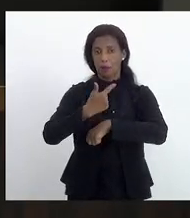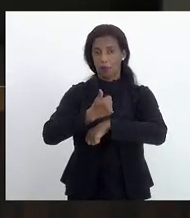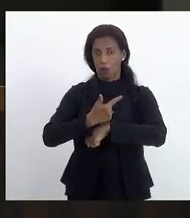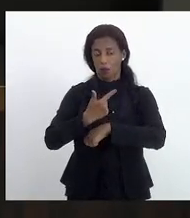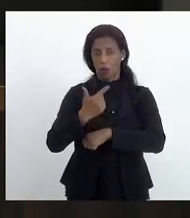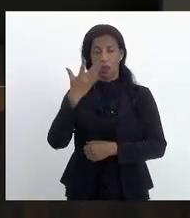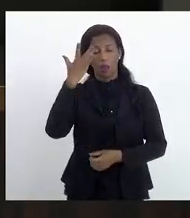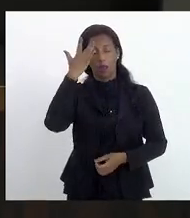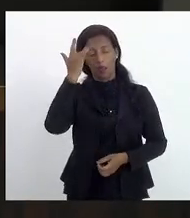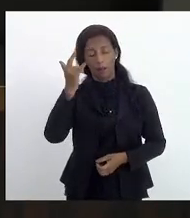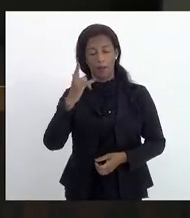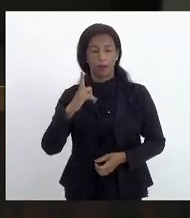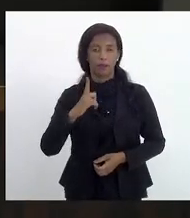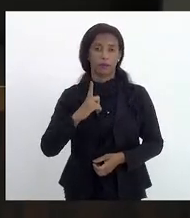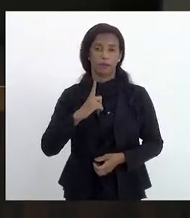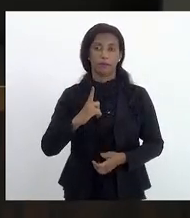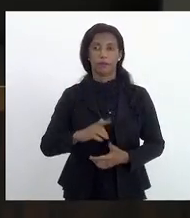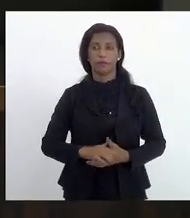Amanhã teremos